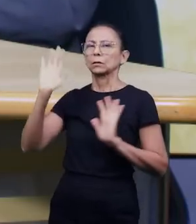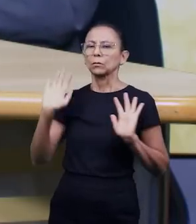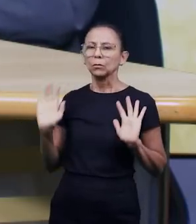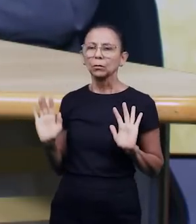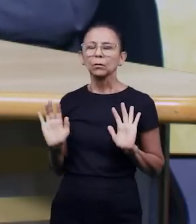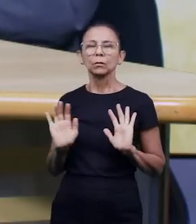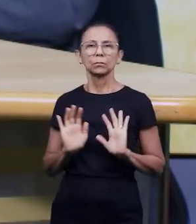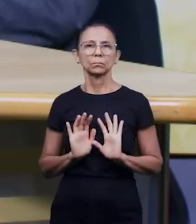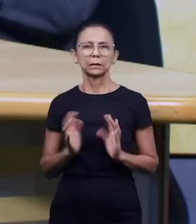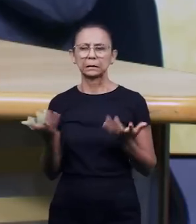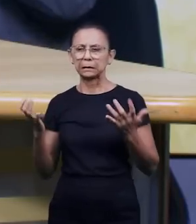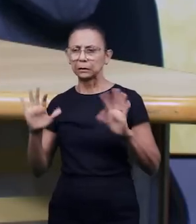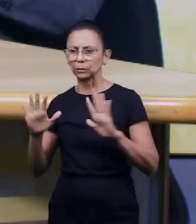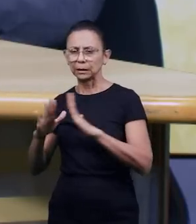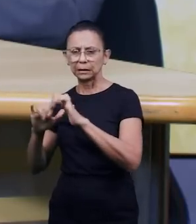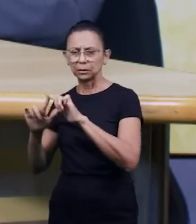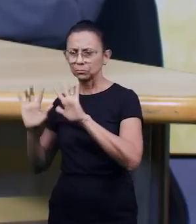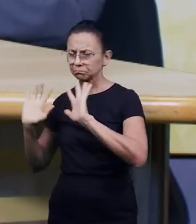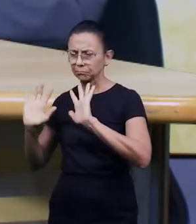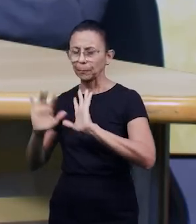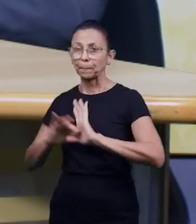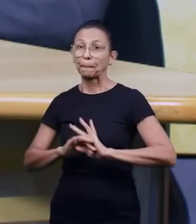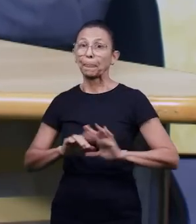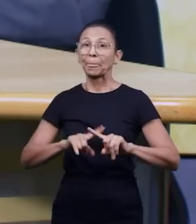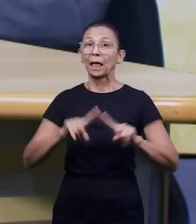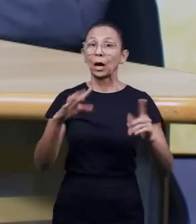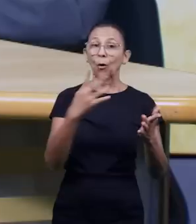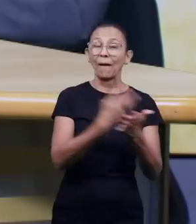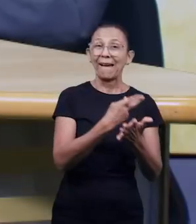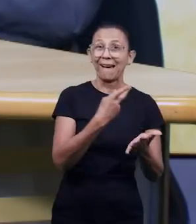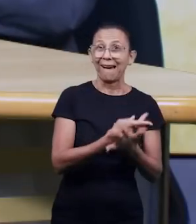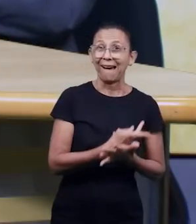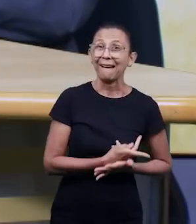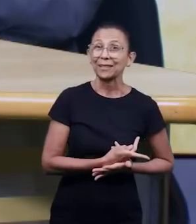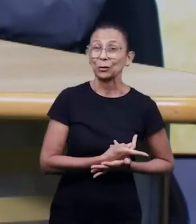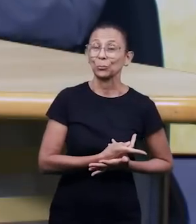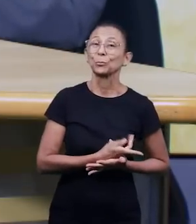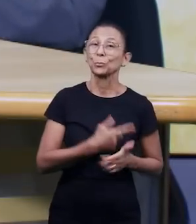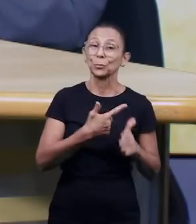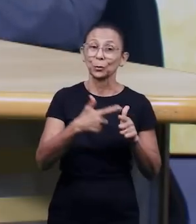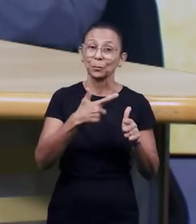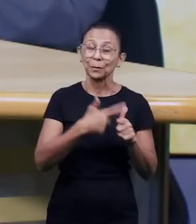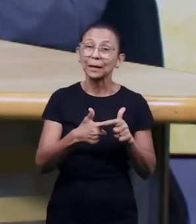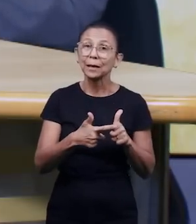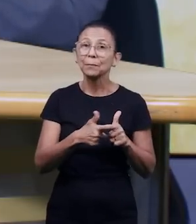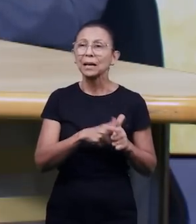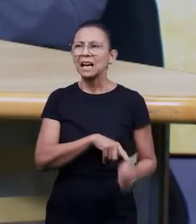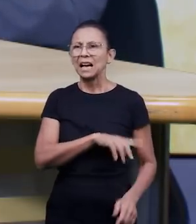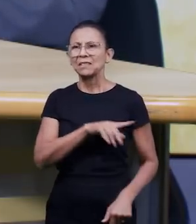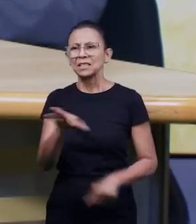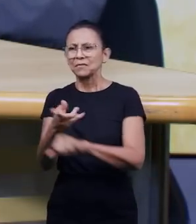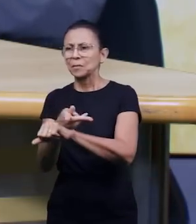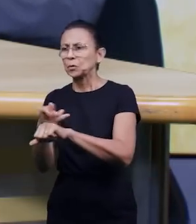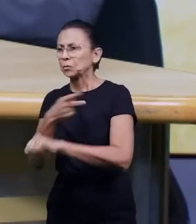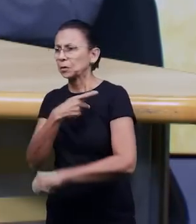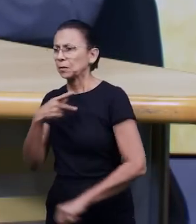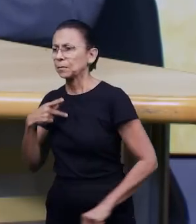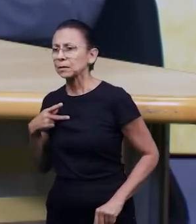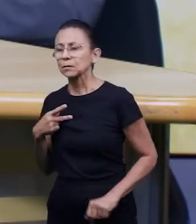depende daquilo. Quando você para de depender daquilo que é o espiritual no